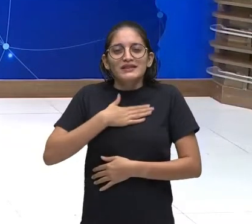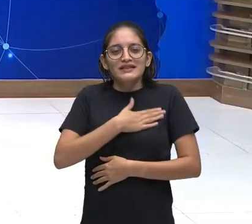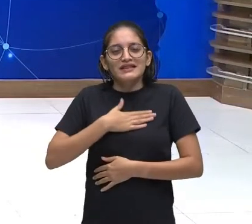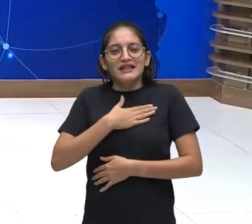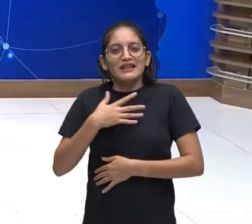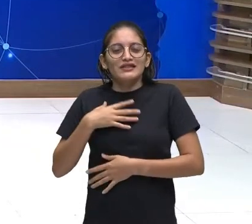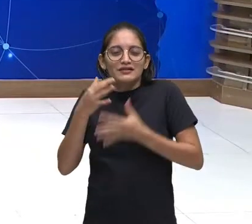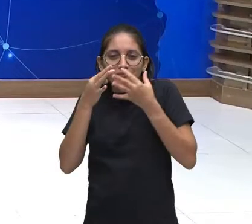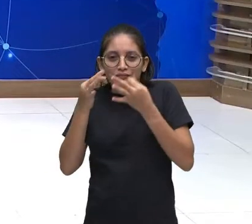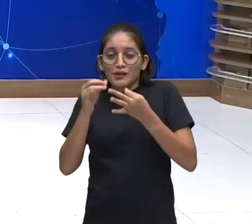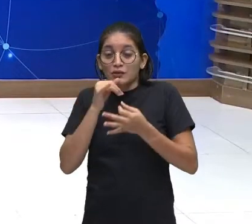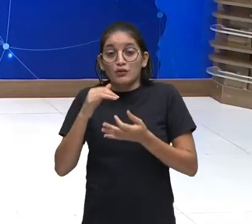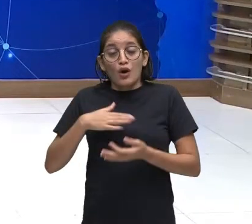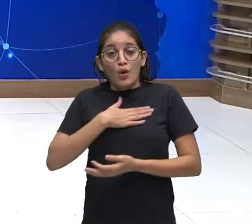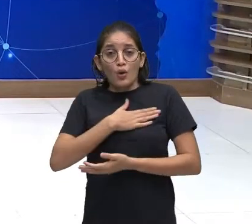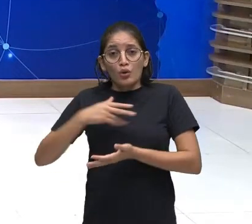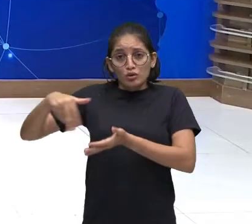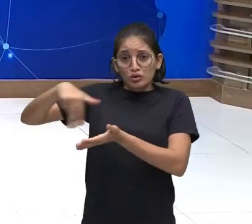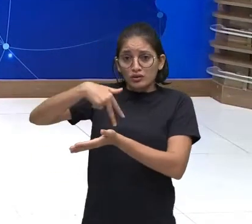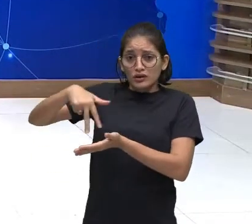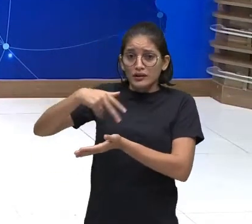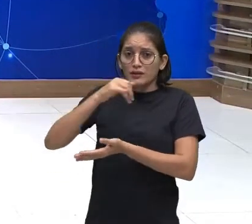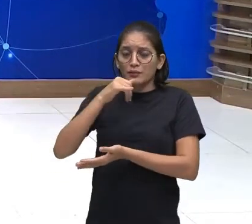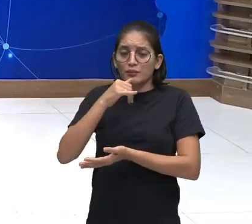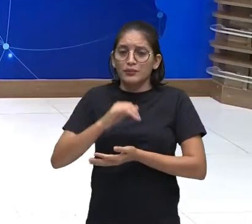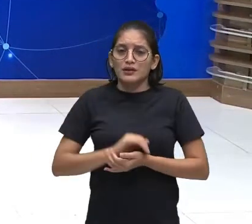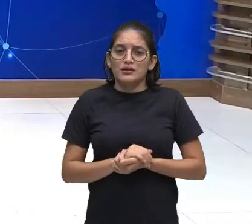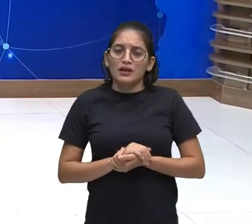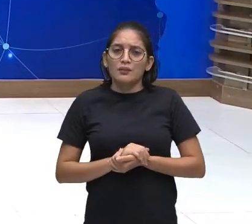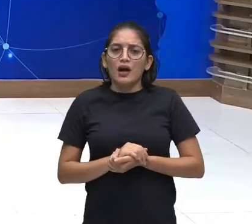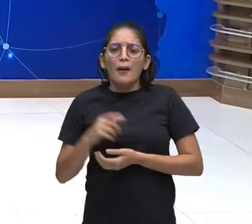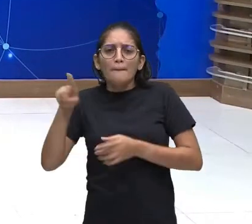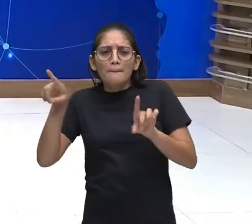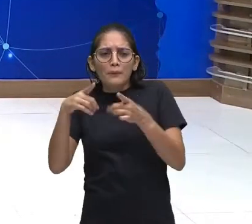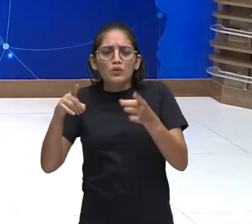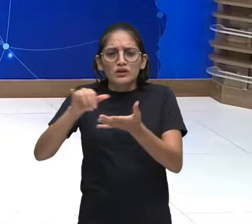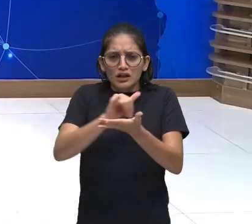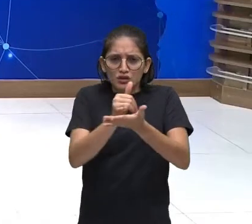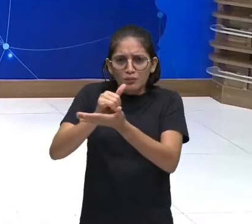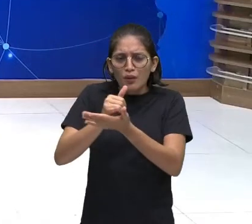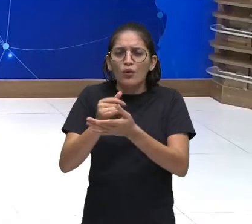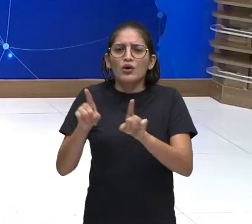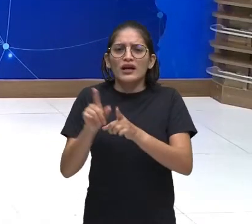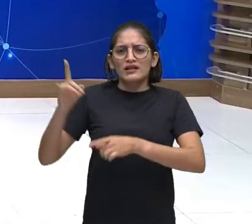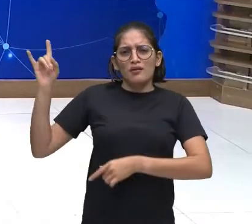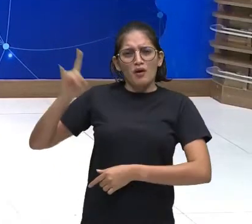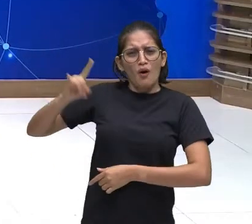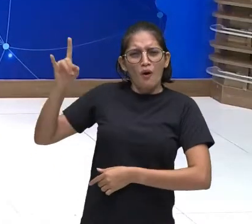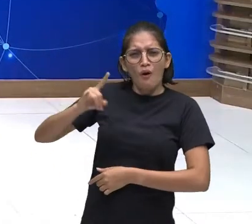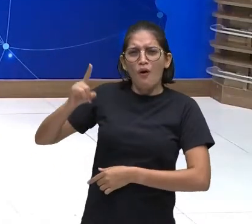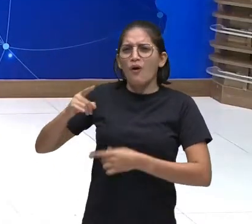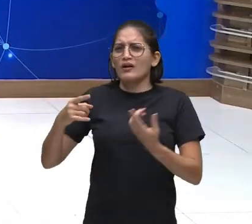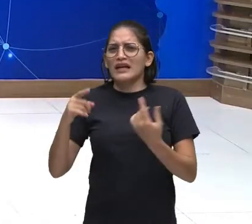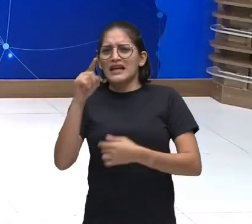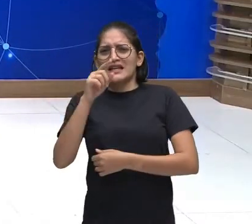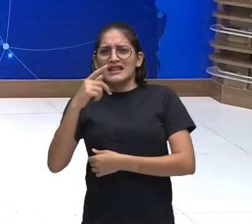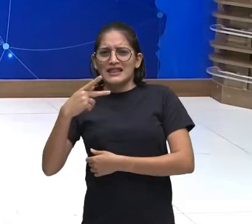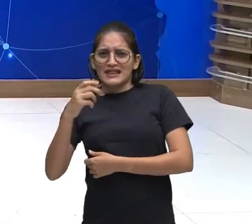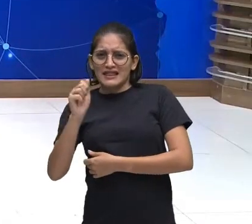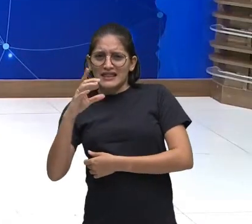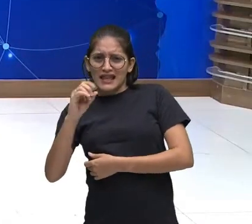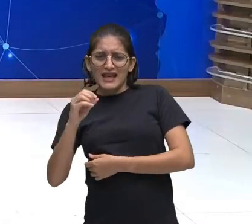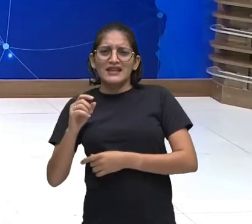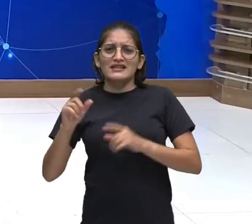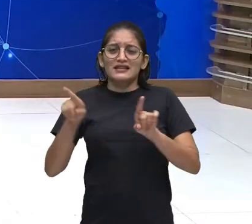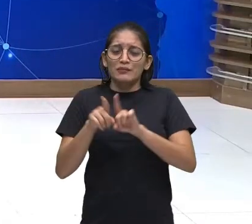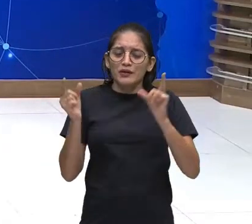atenção. Eu gosto de danças. Você pode colocar um boi, colocar um rock, colocar uma batida, um dance, coloca ali um foninho de ouvido.